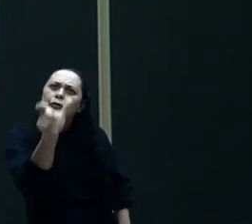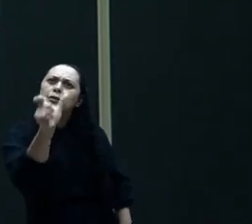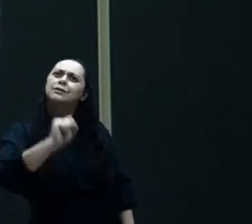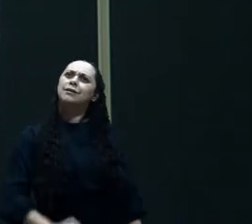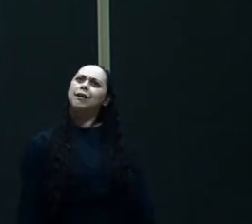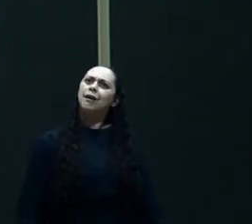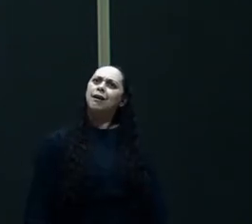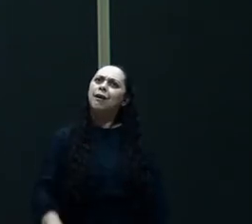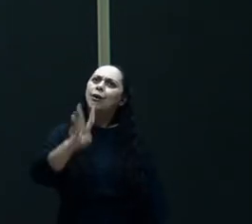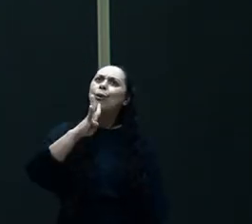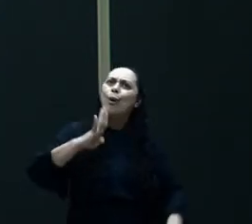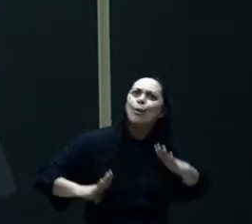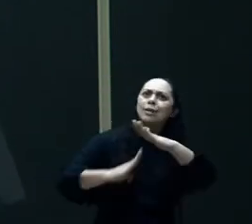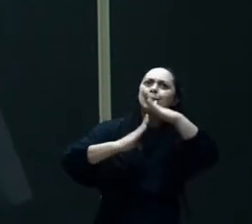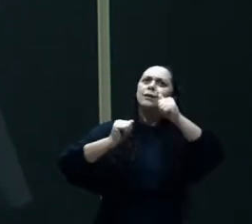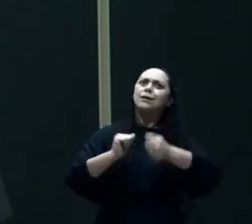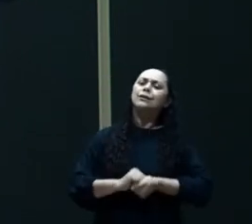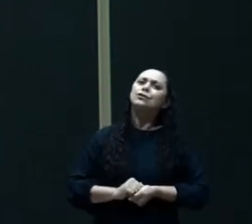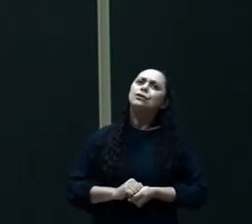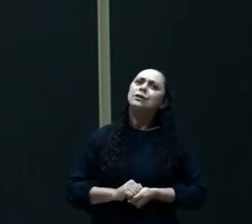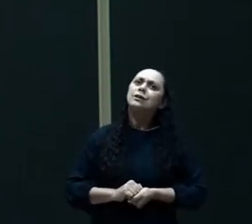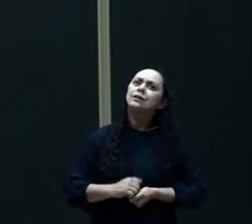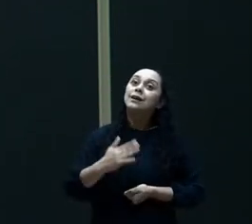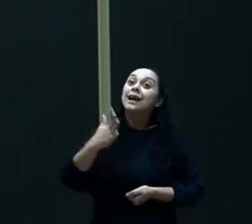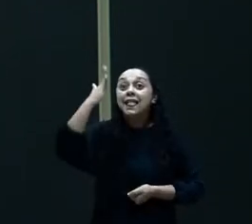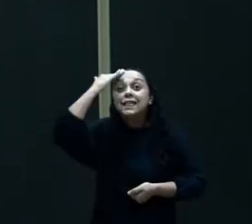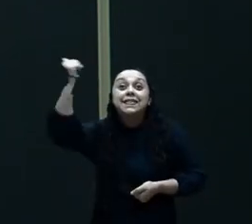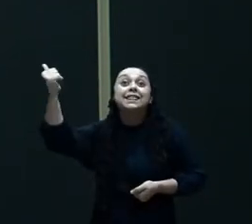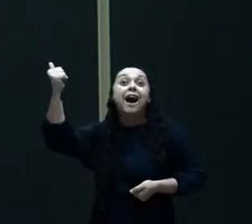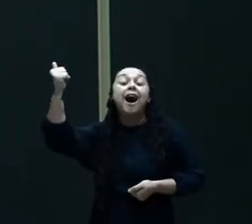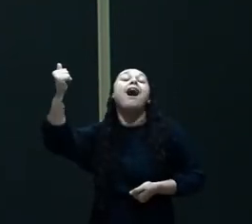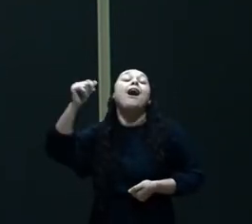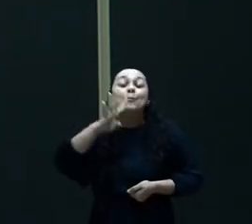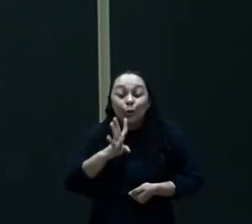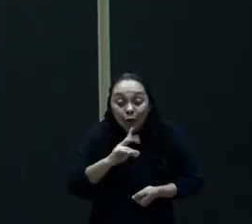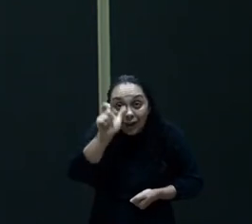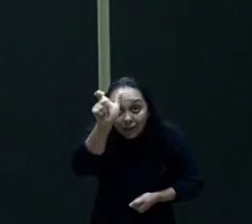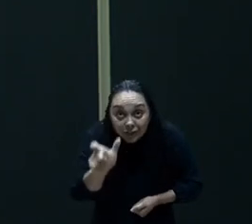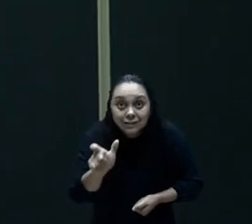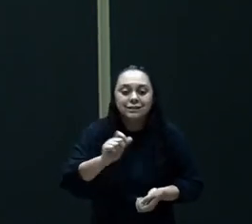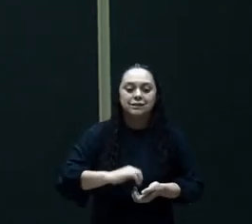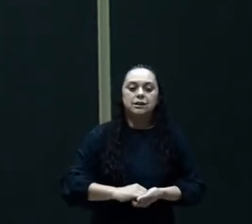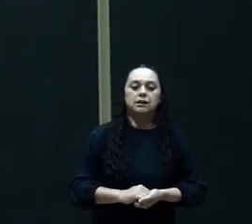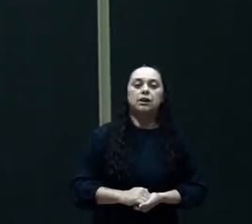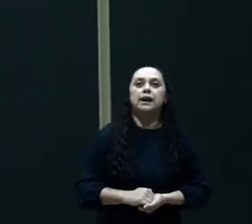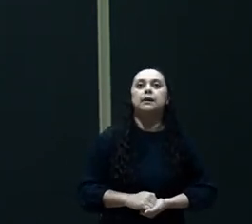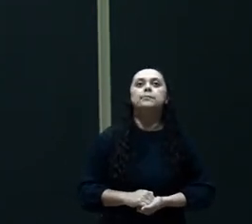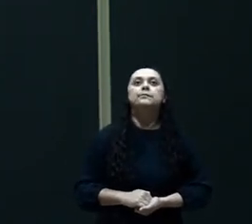conhece e ele sabe que pode apertar mais um pouquinho ou sabe se tem que aliviar um pouquinho Deus